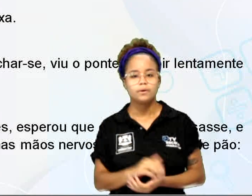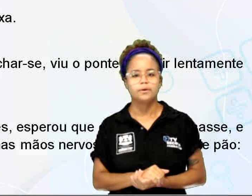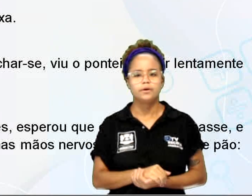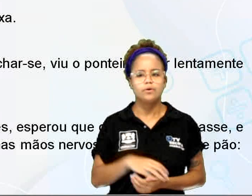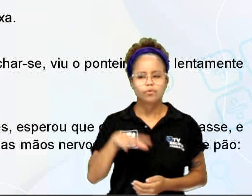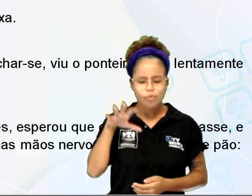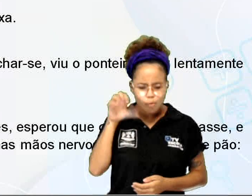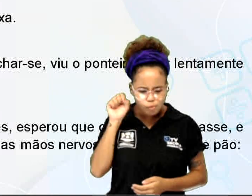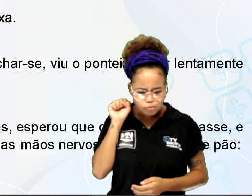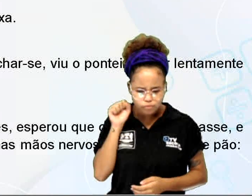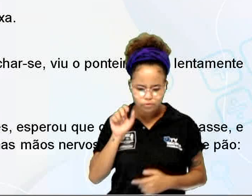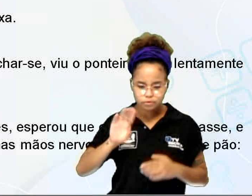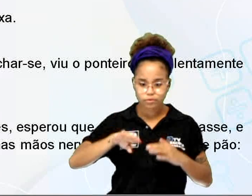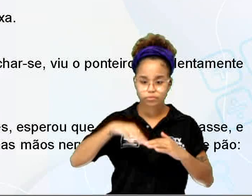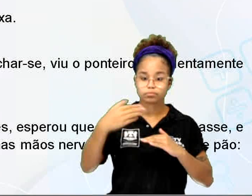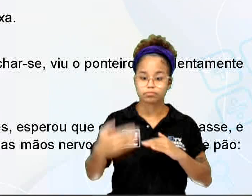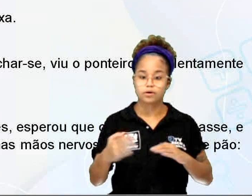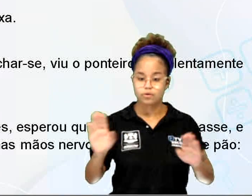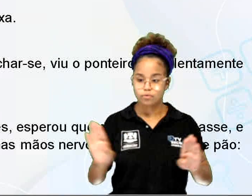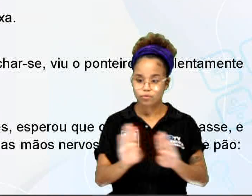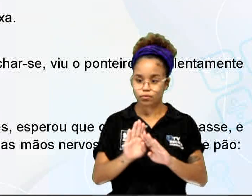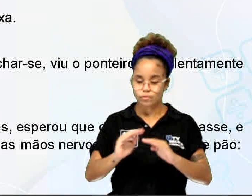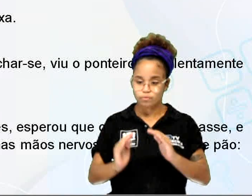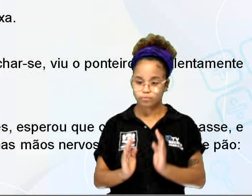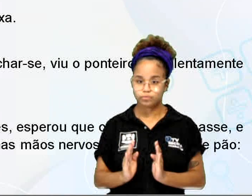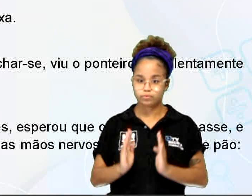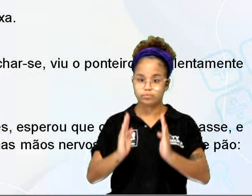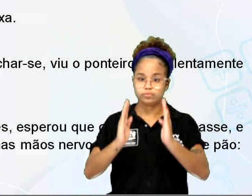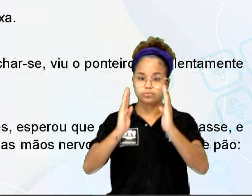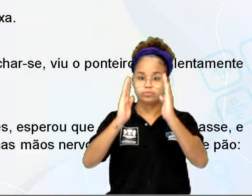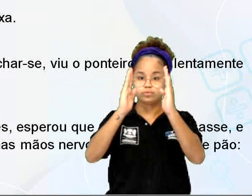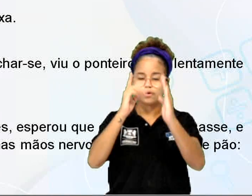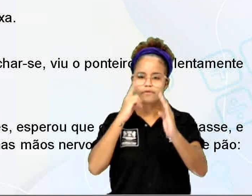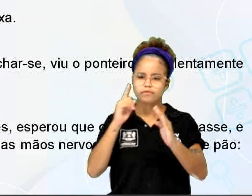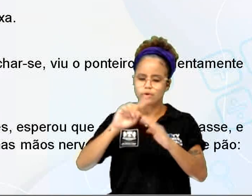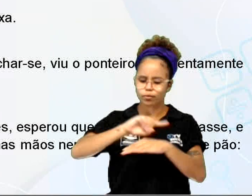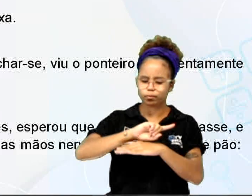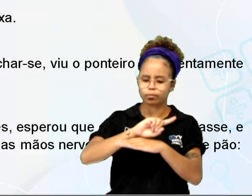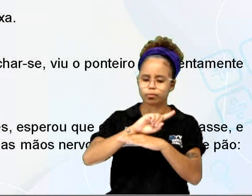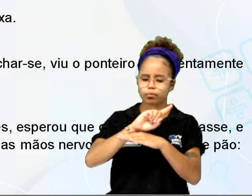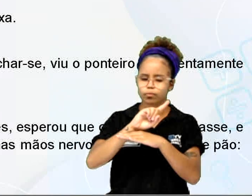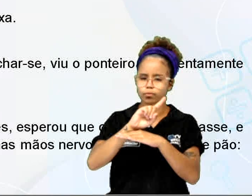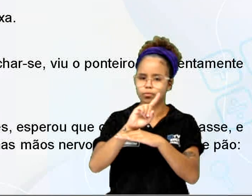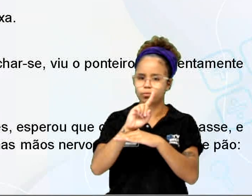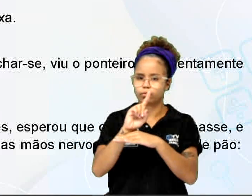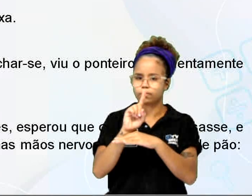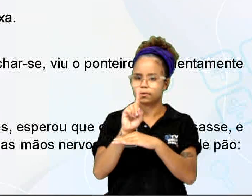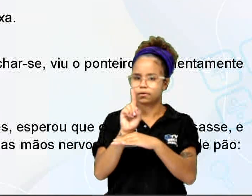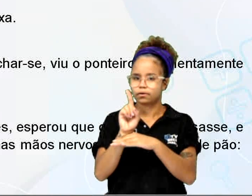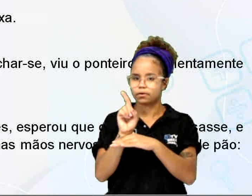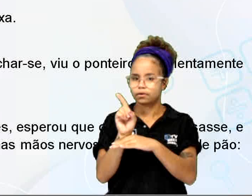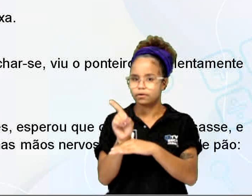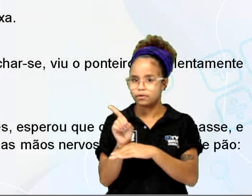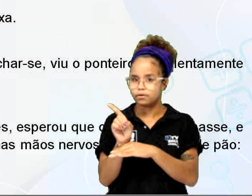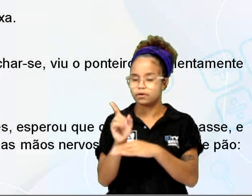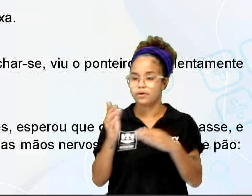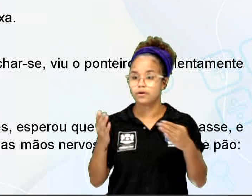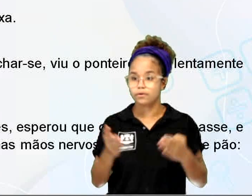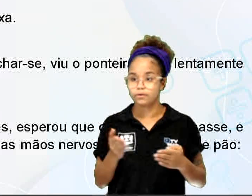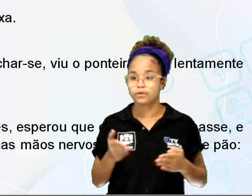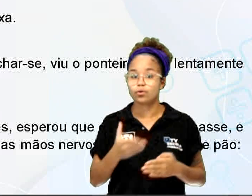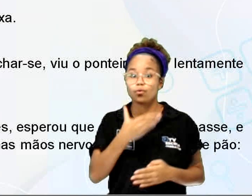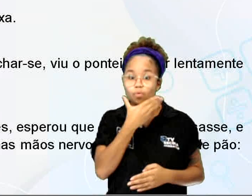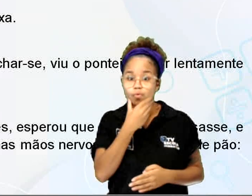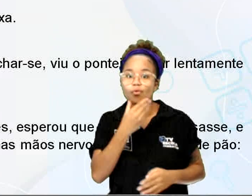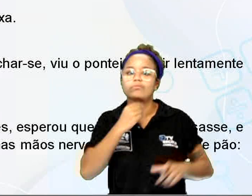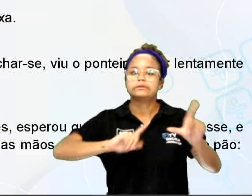ouvia lá embaixo a porta do elevador fechar-se. Viu o ponteiro subir lentamente os andares. Desta vez, era o